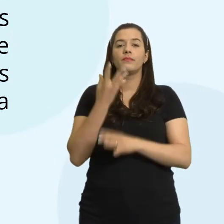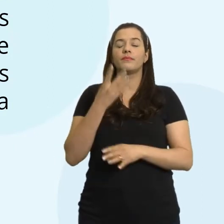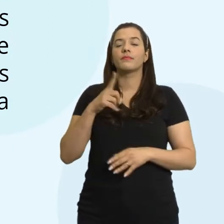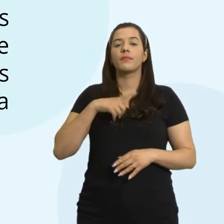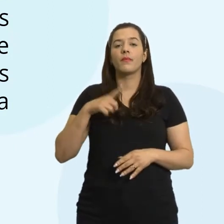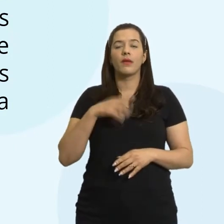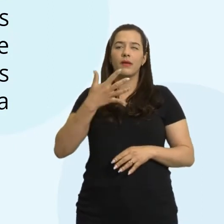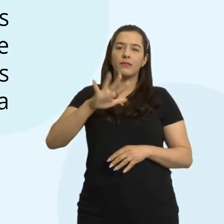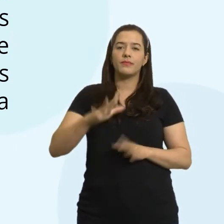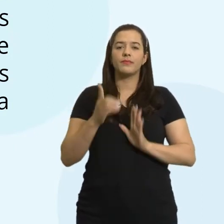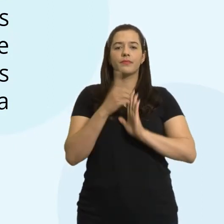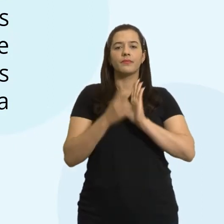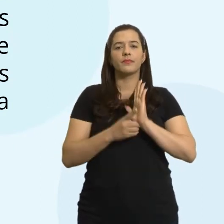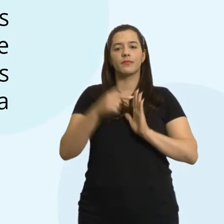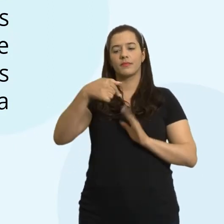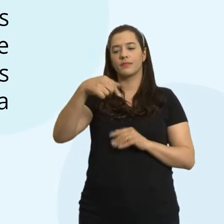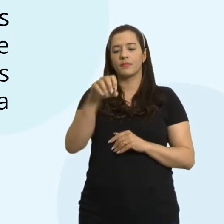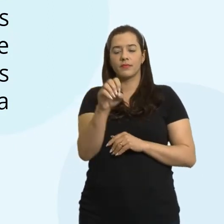questão